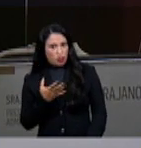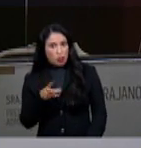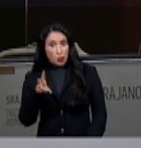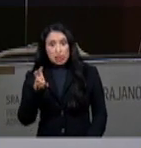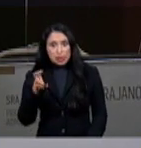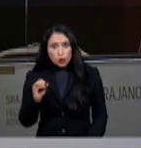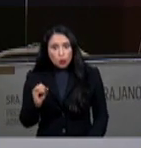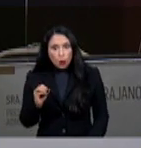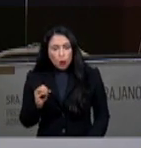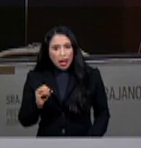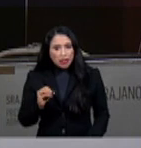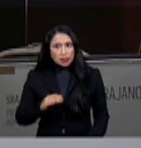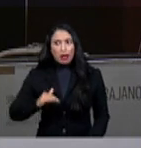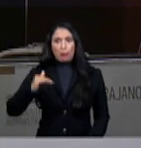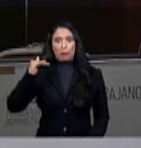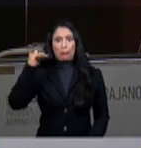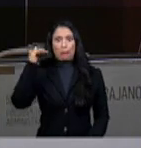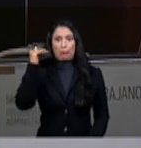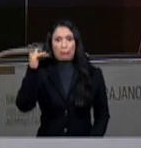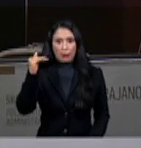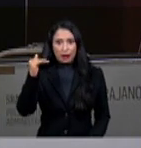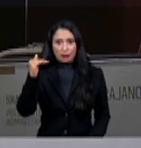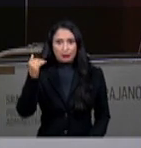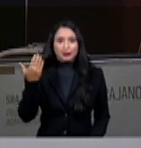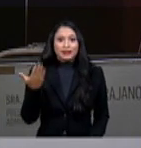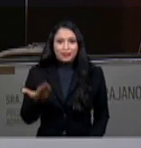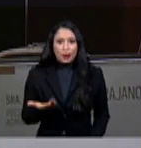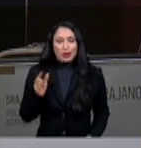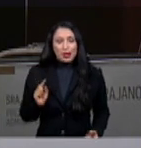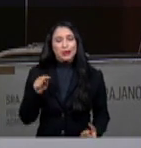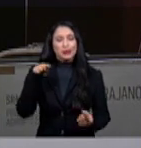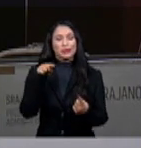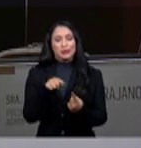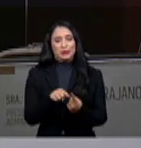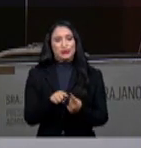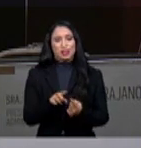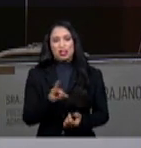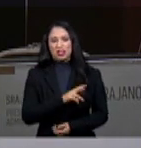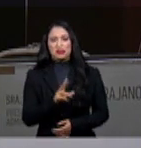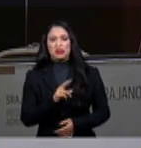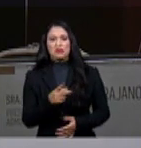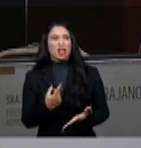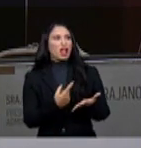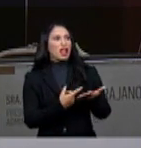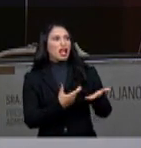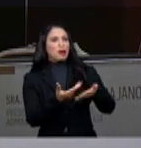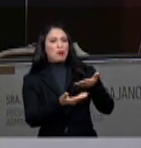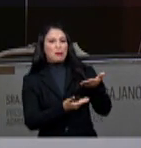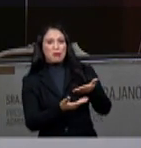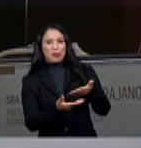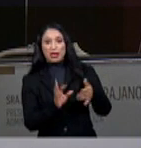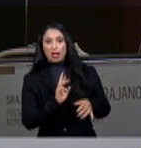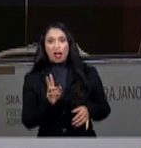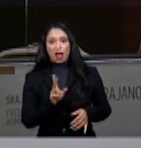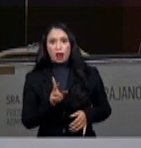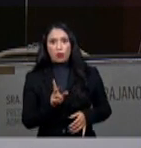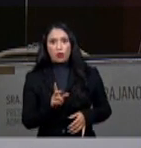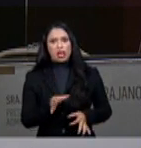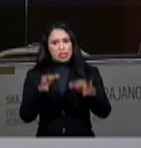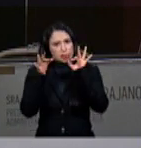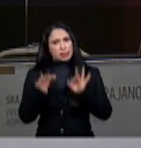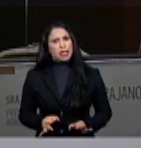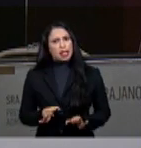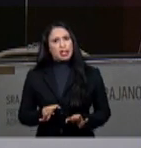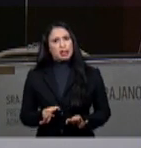subiu a régua Você subiu a regra então é a nosso objetivo não negociar bater pesado para que a gente vai ter